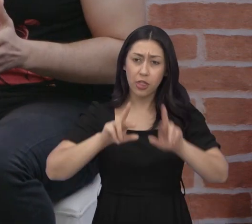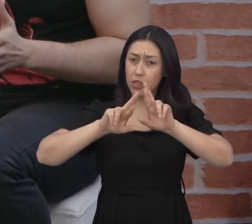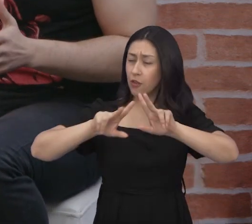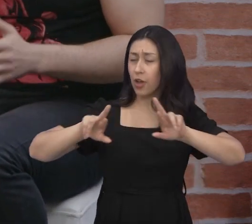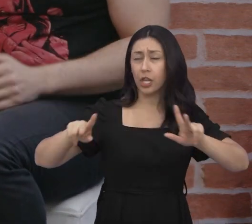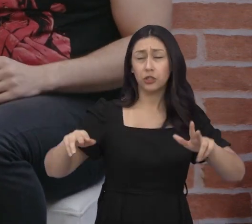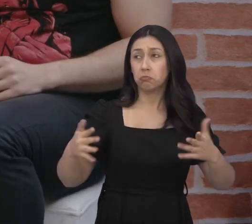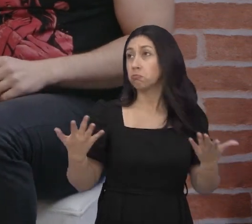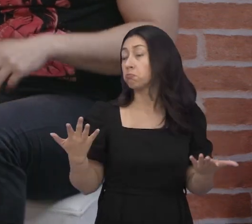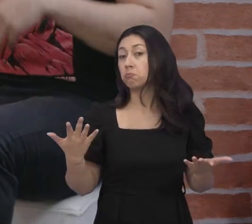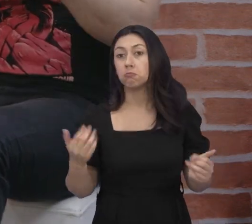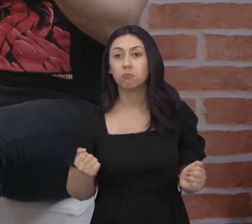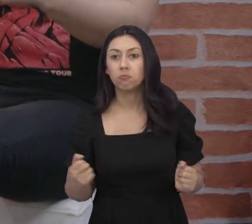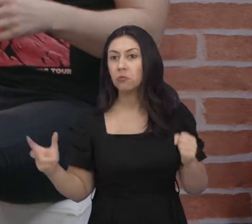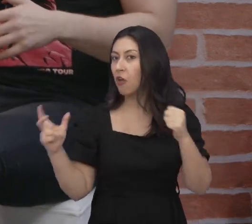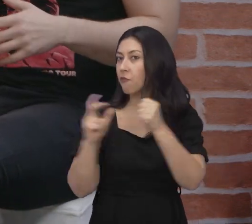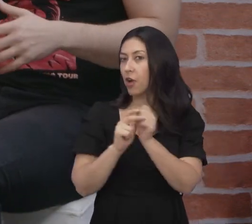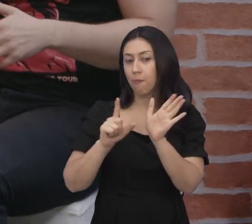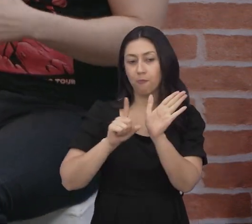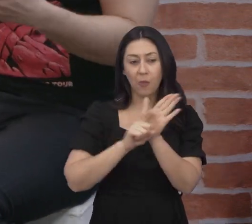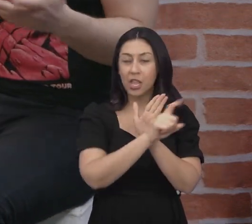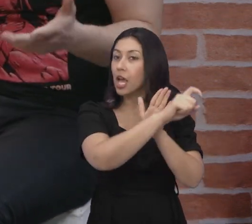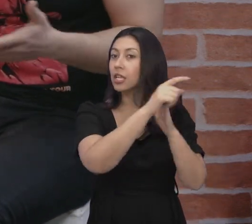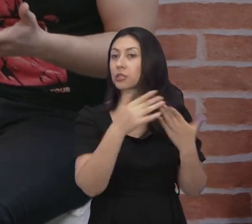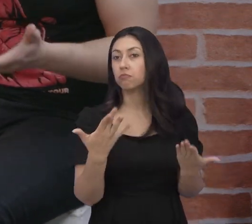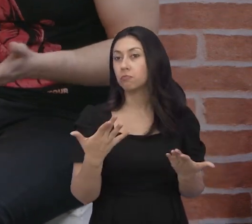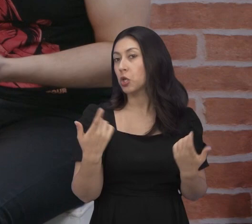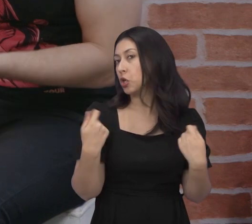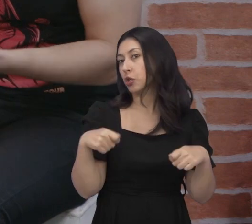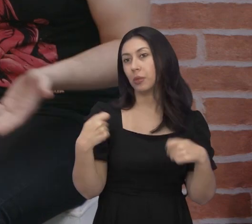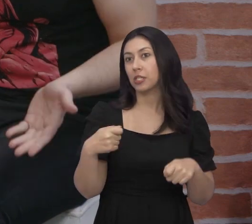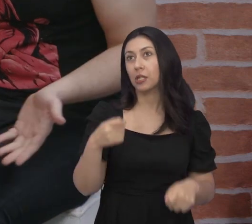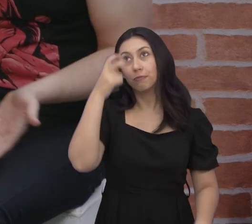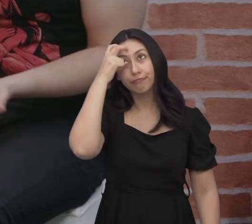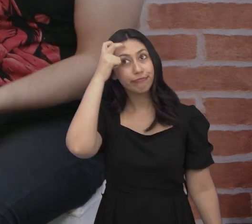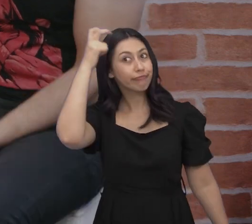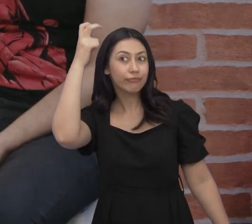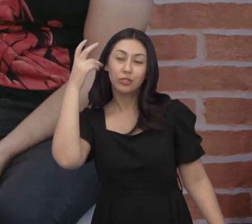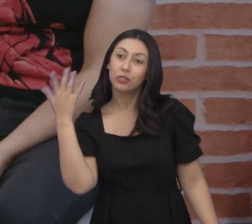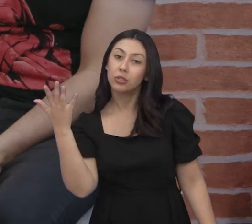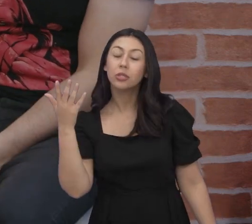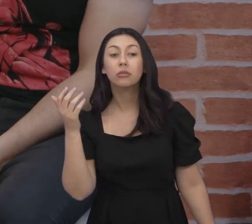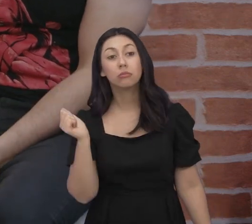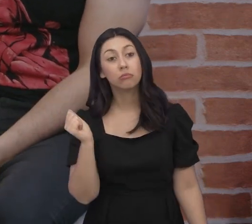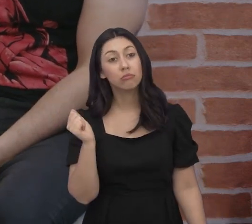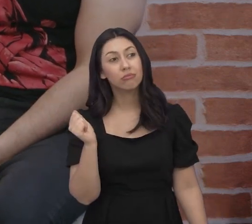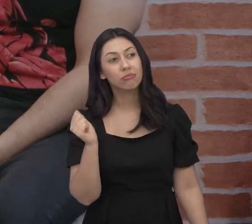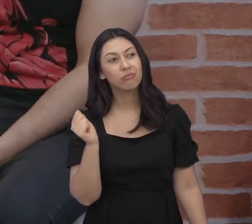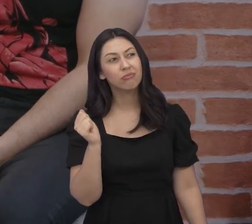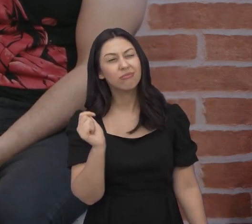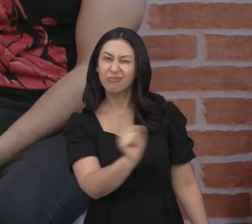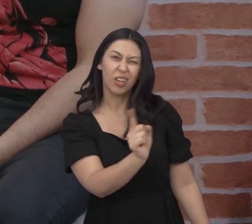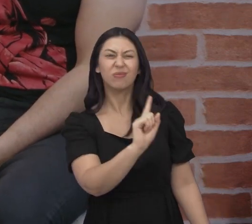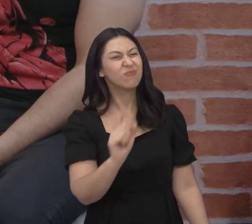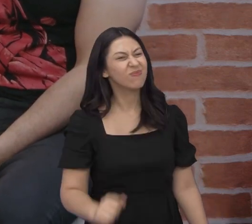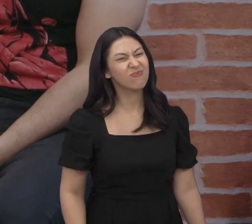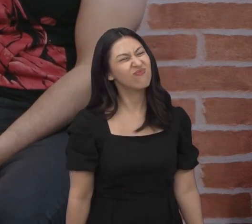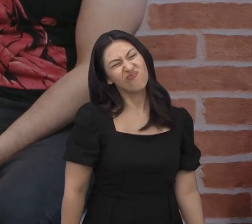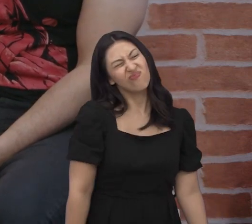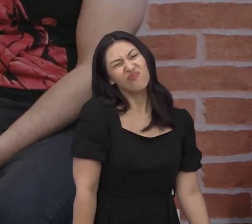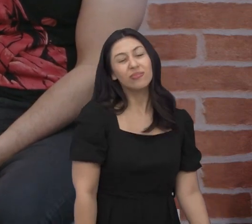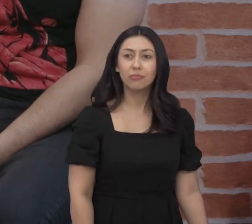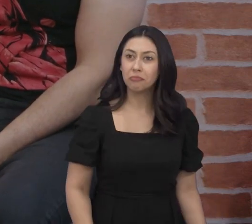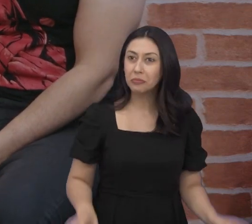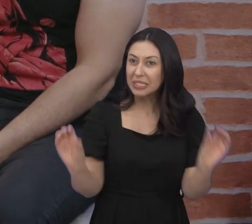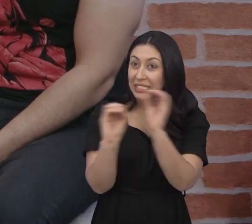forma de vida, sei lá, vírus, bactérias. Não precisa necessariamente ser uma vida inteligente, entendeu? Não, Não, acho que